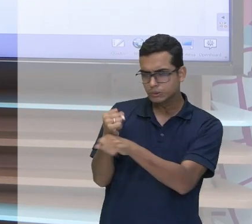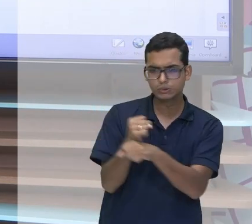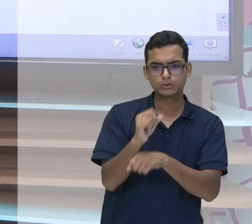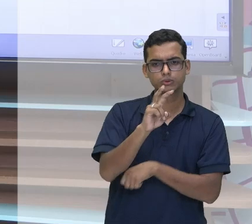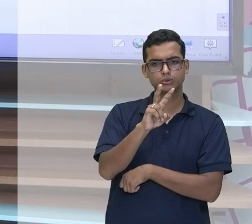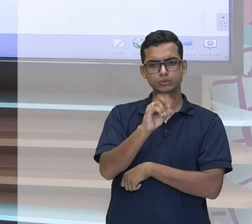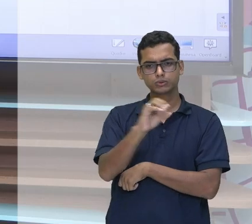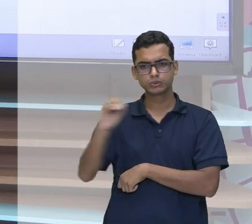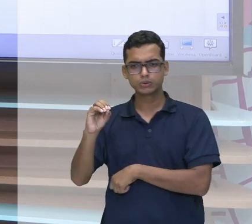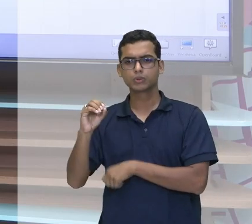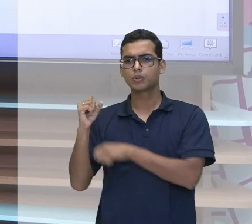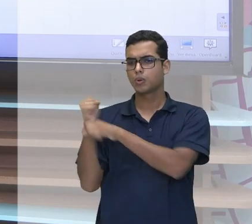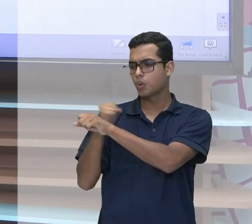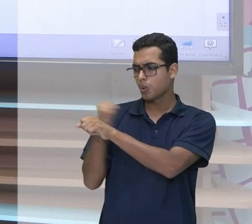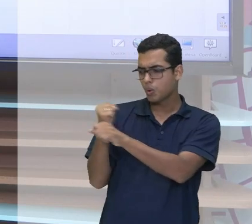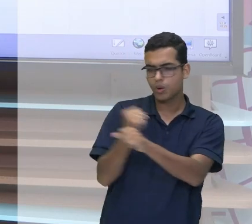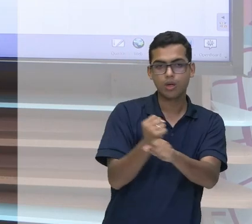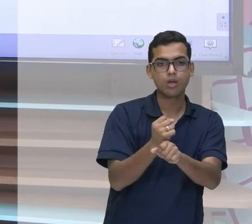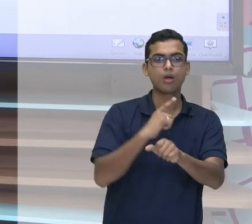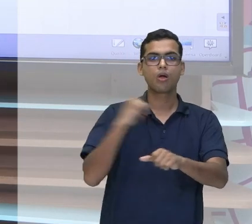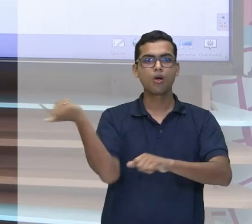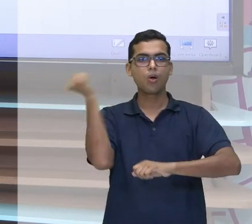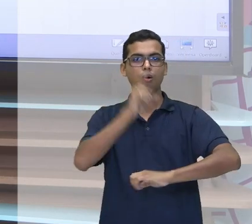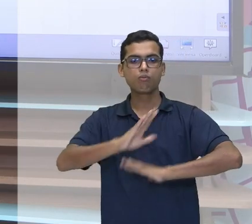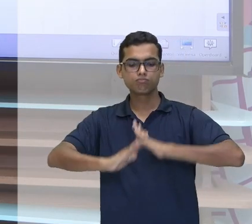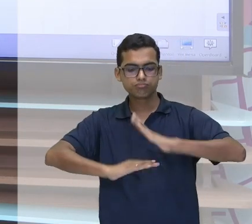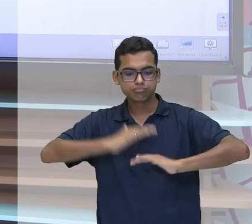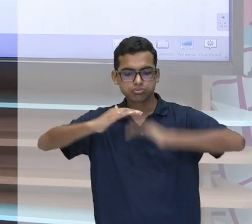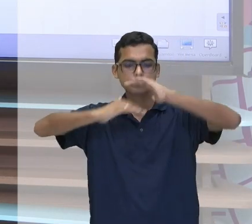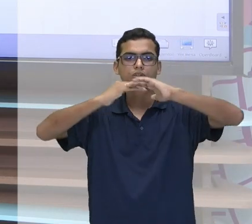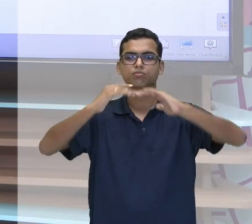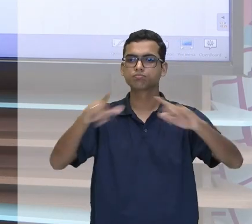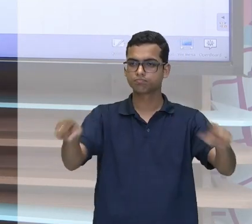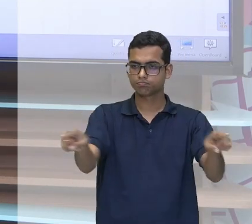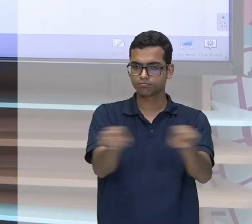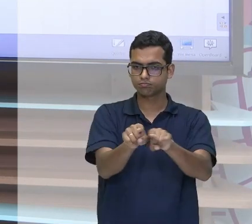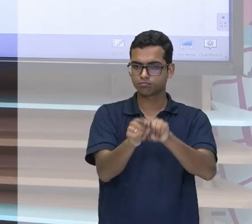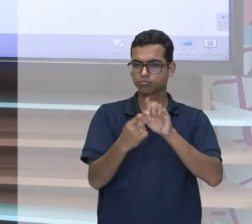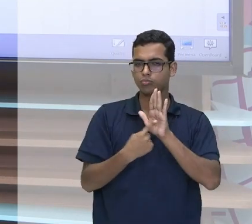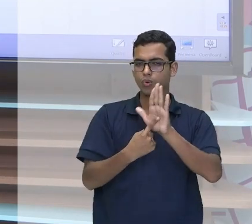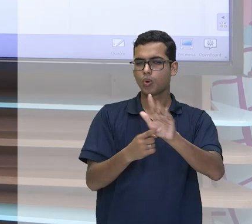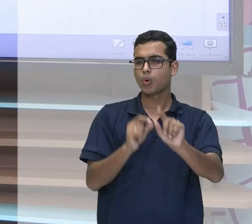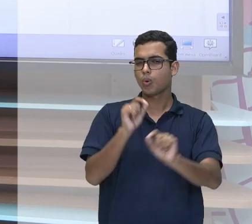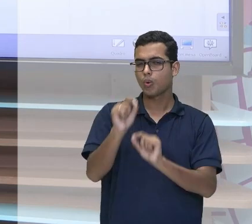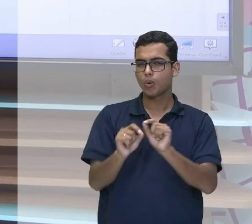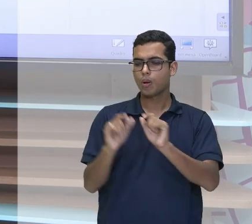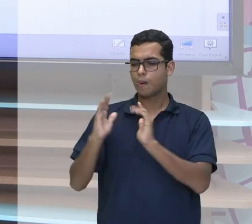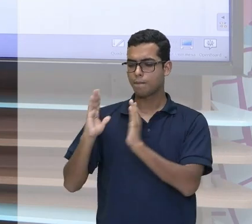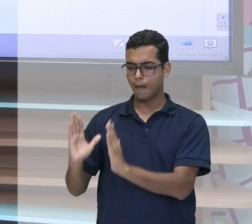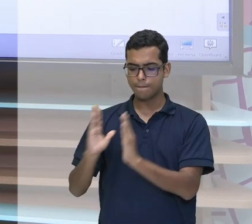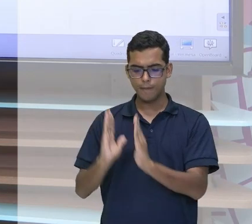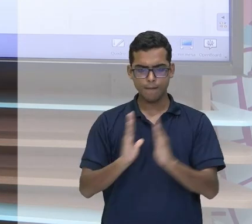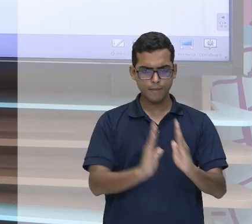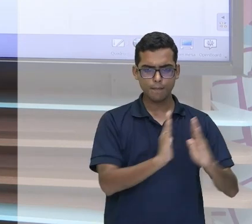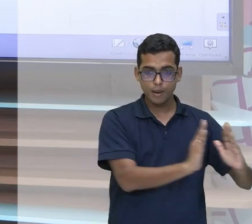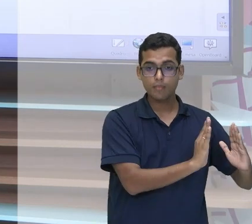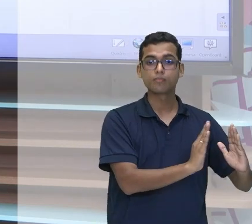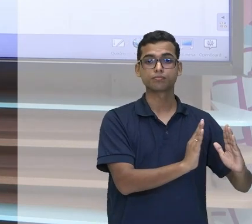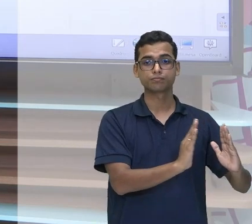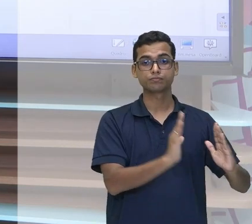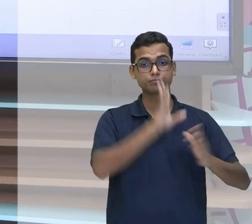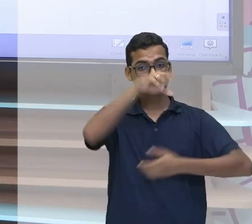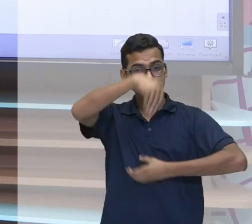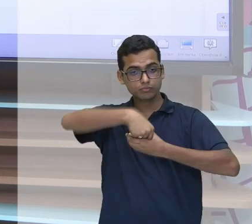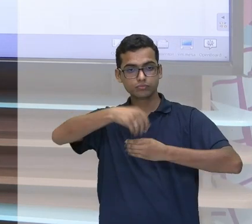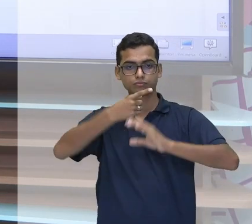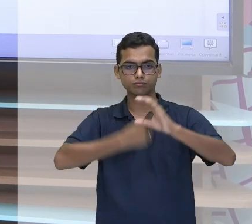que ele tem, ele foi se desenvolvendo e ele apresenta ali fases, certo? Nós temos 4